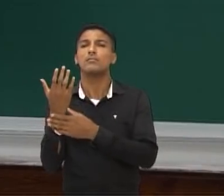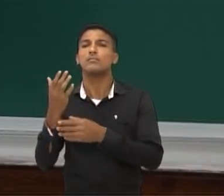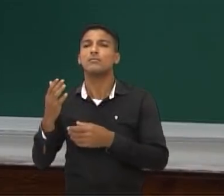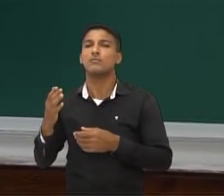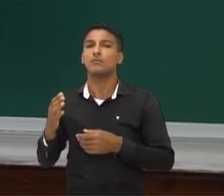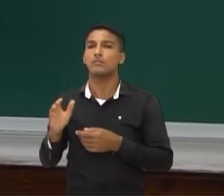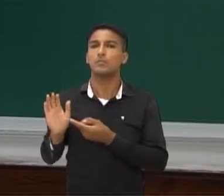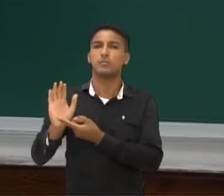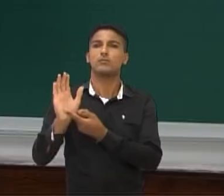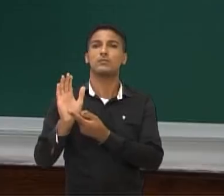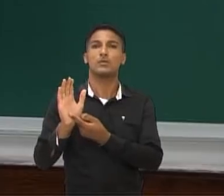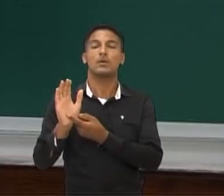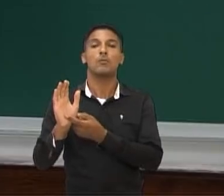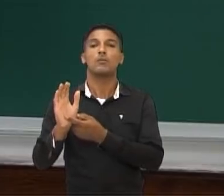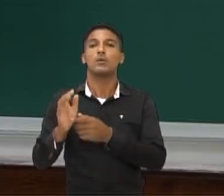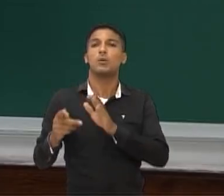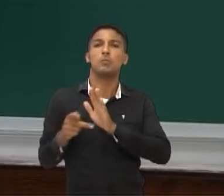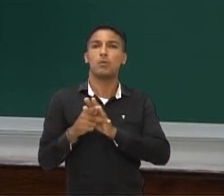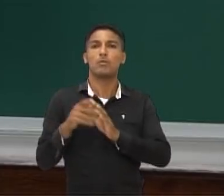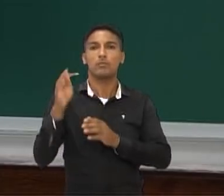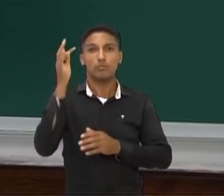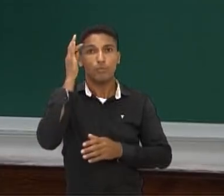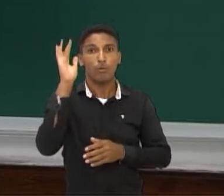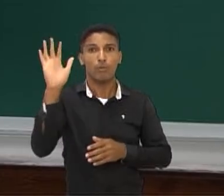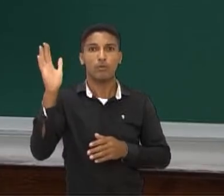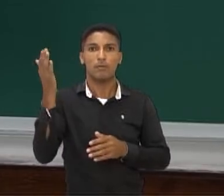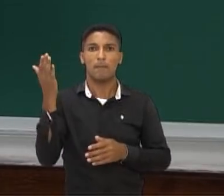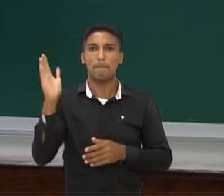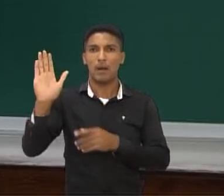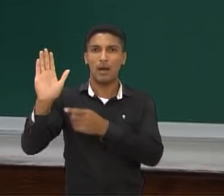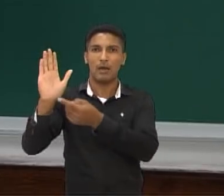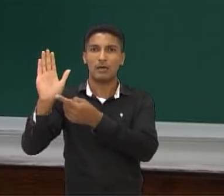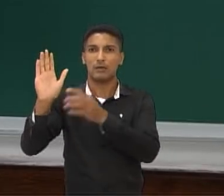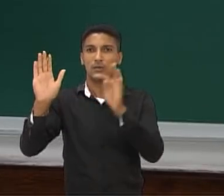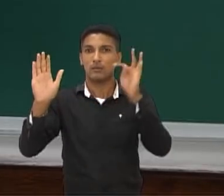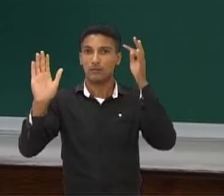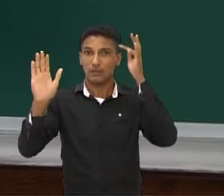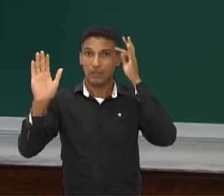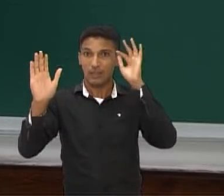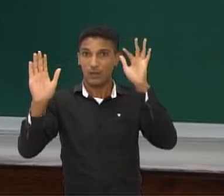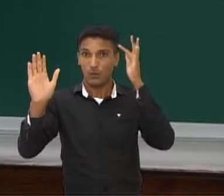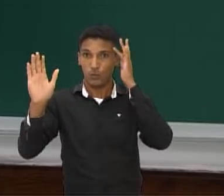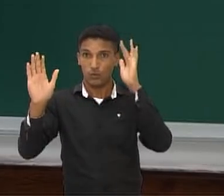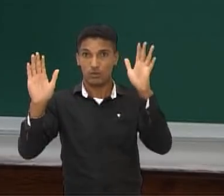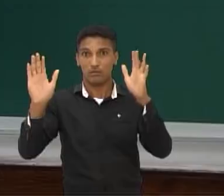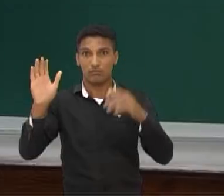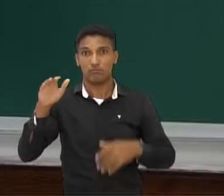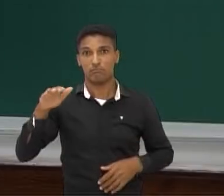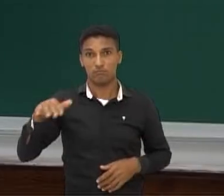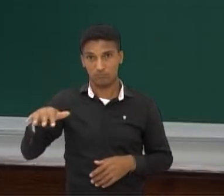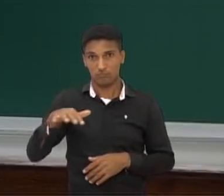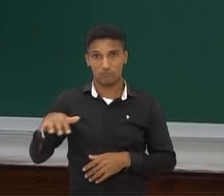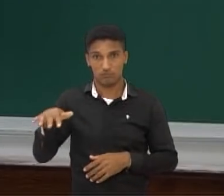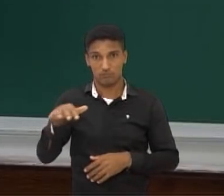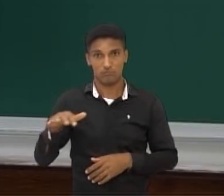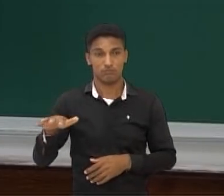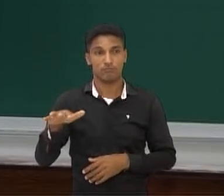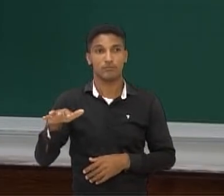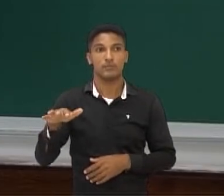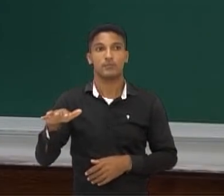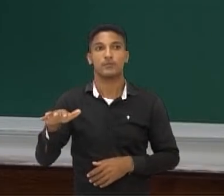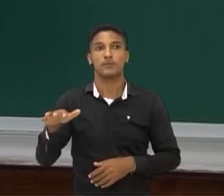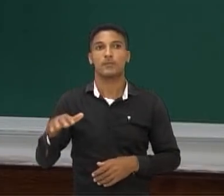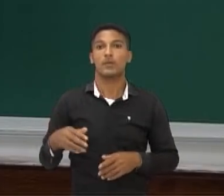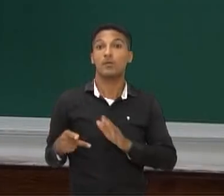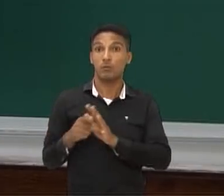grande pensamento científico, A filosofia, ela pensa ciência, só que ela é desenvolvida a